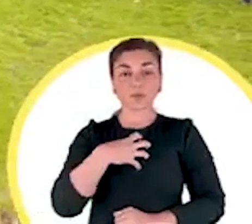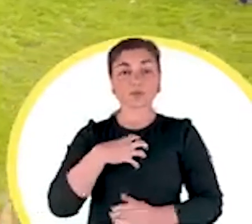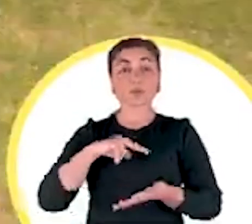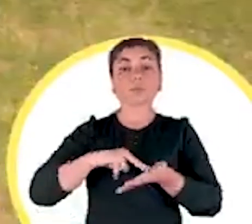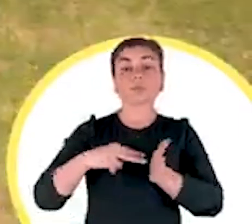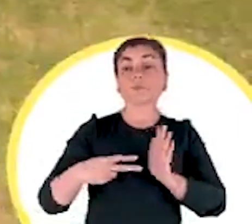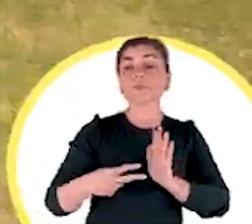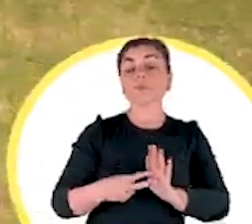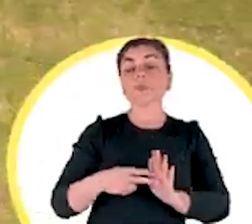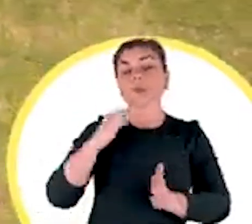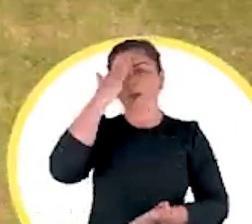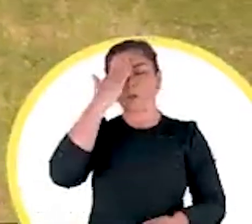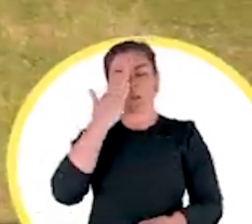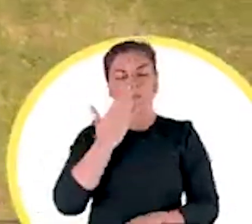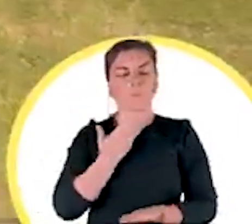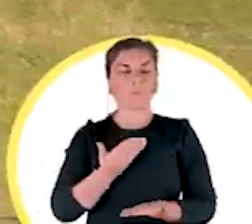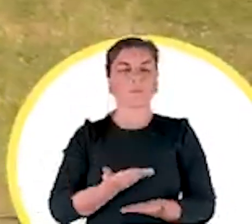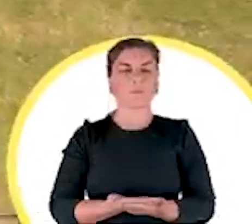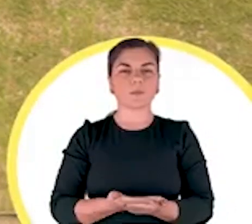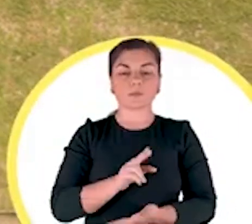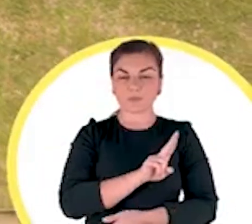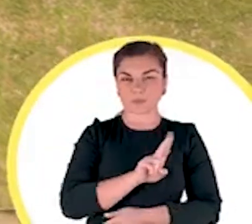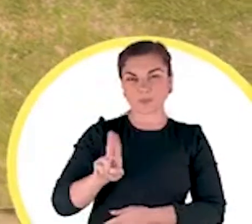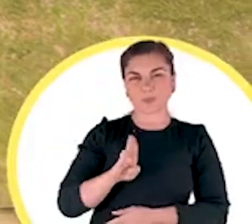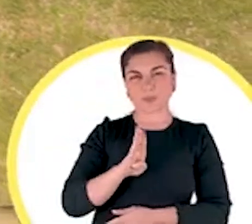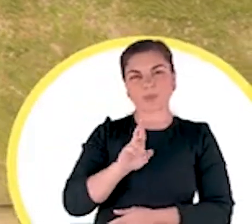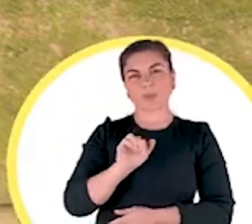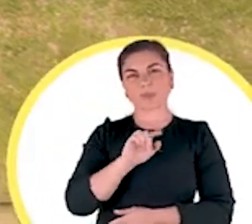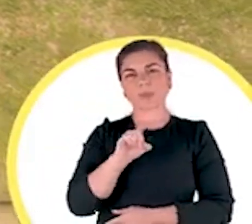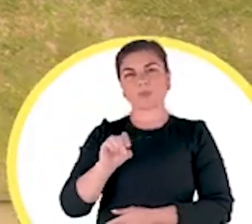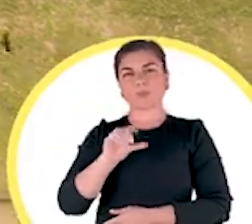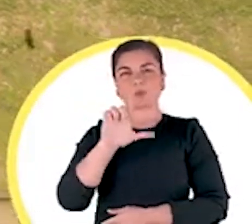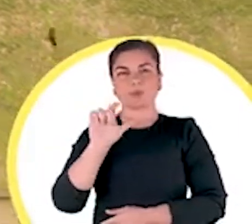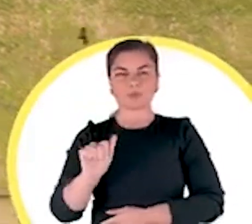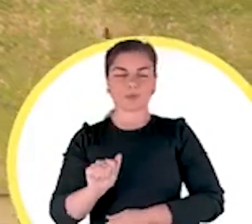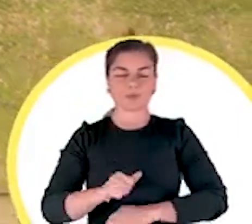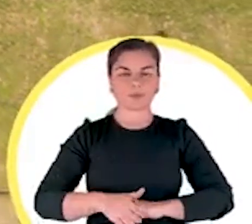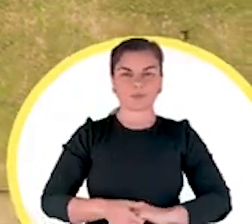Este sentimento se chama confiança. Se chama Brizola.